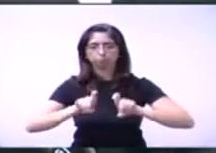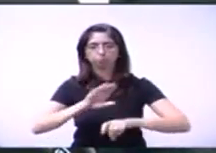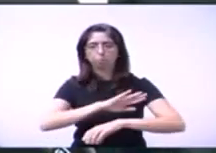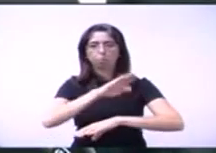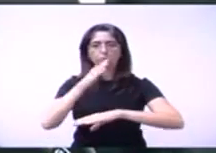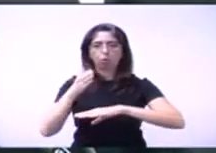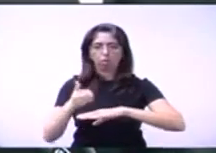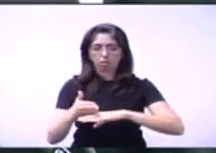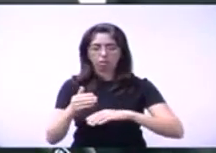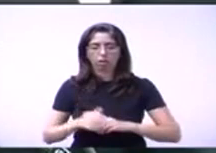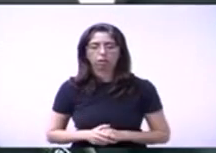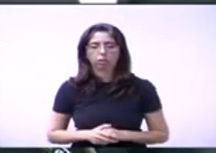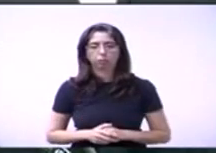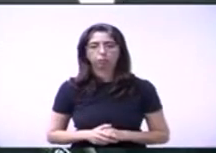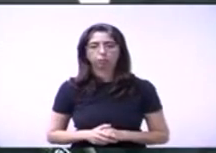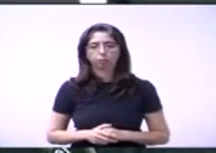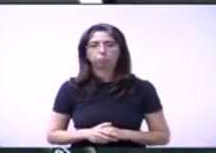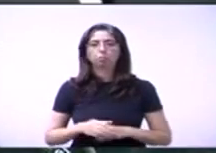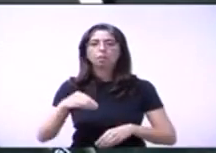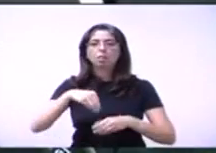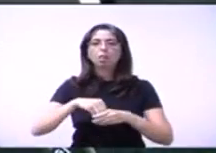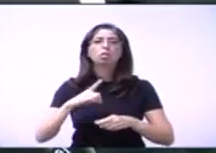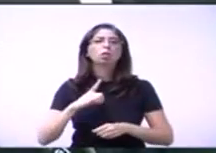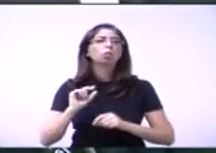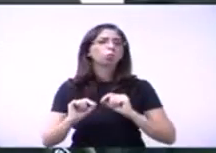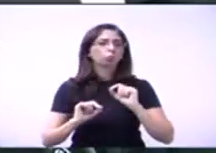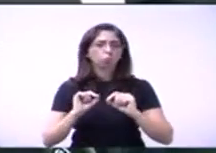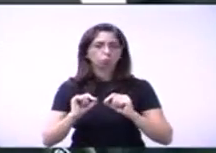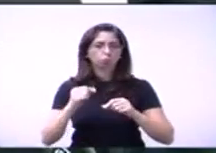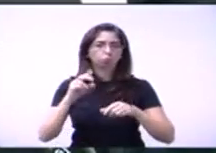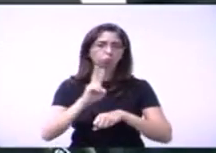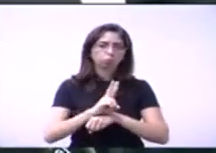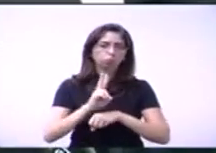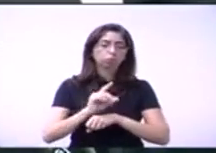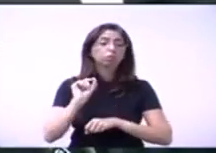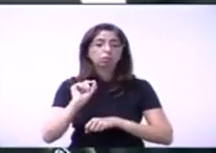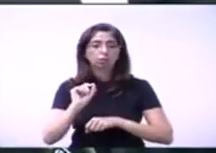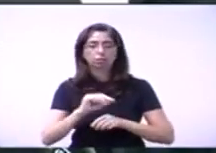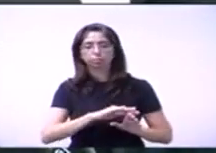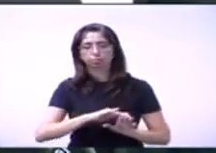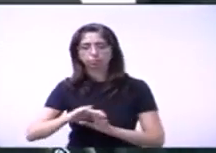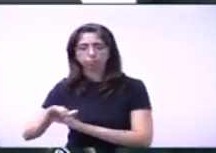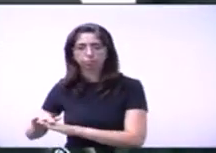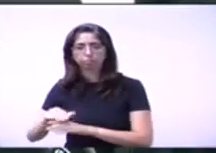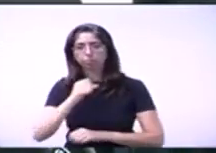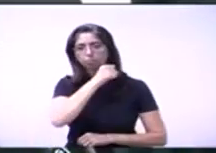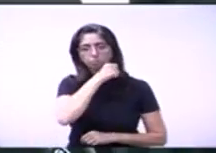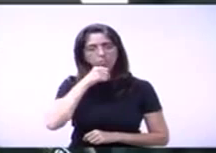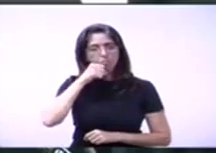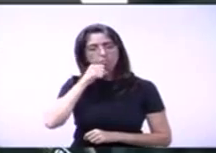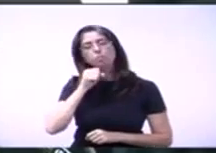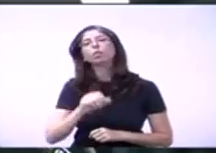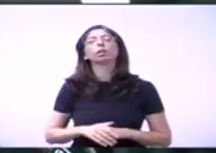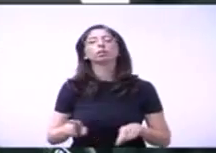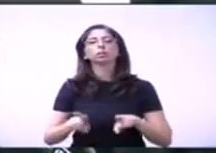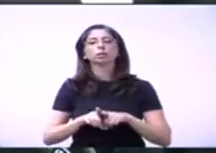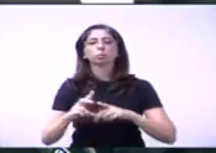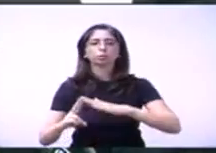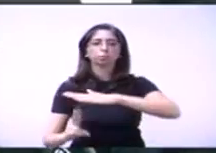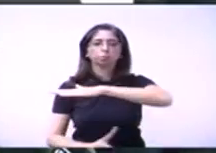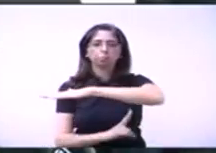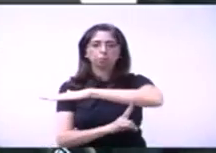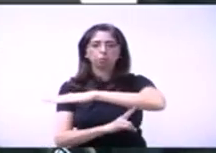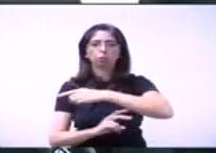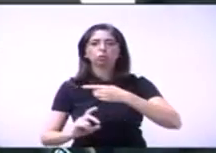117, do vereador Sandro Caprino, requer informações ao Executivo referente à reforma da ponte localizada